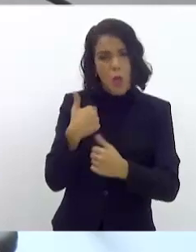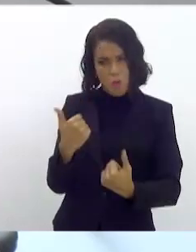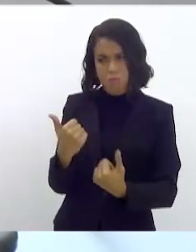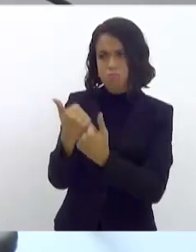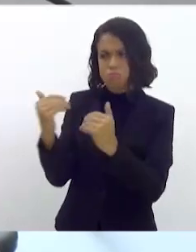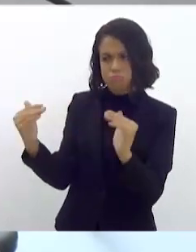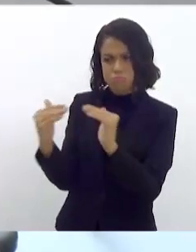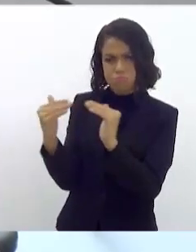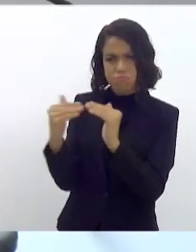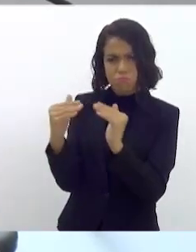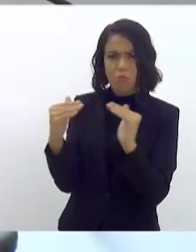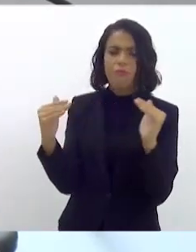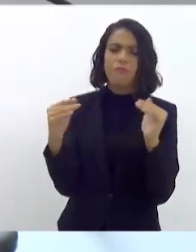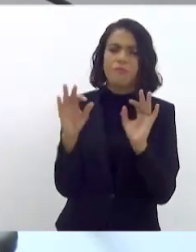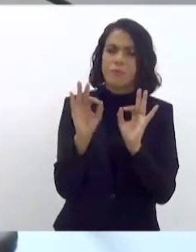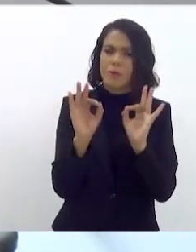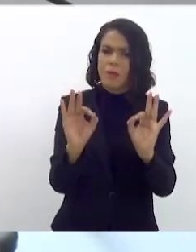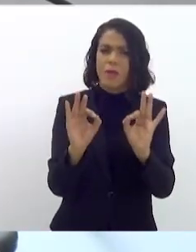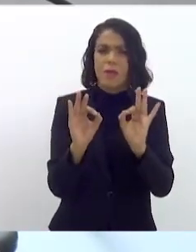favorável